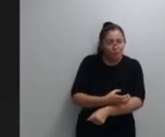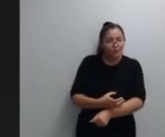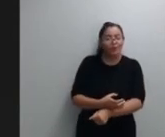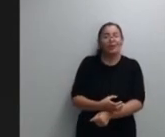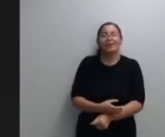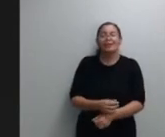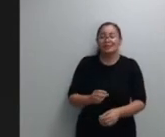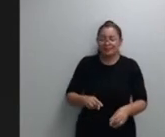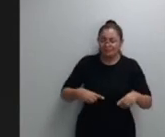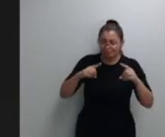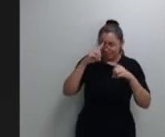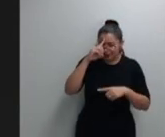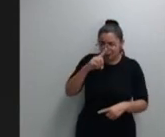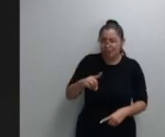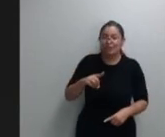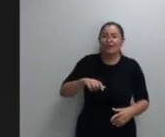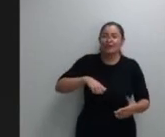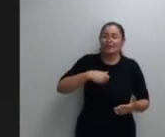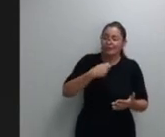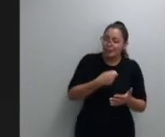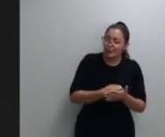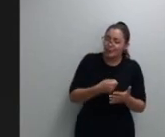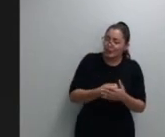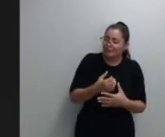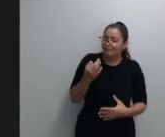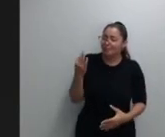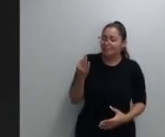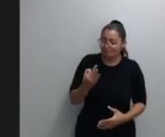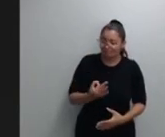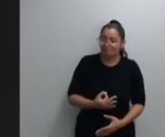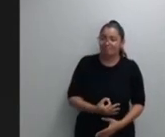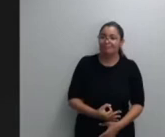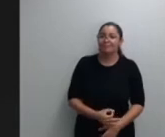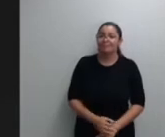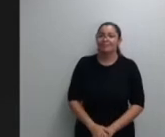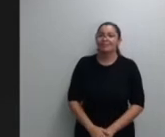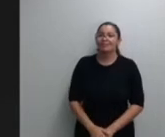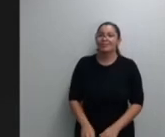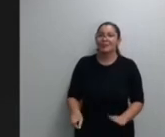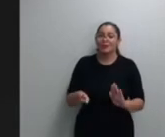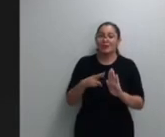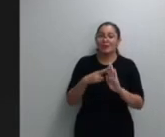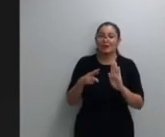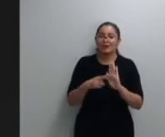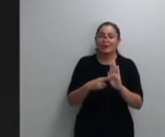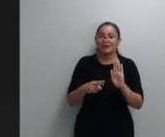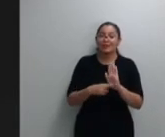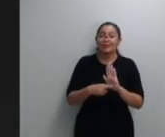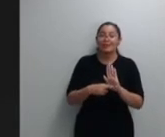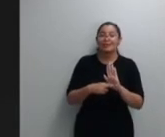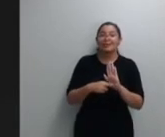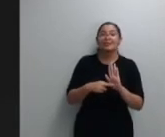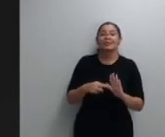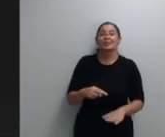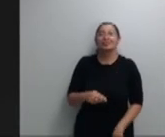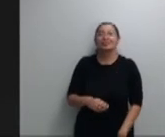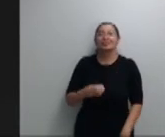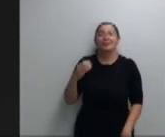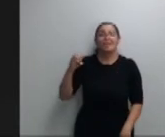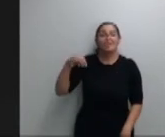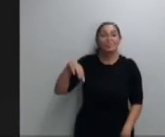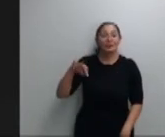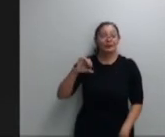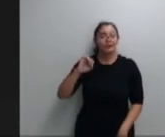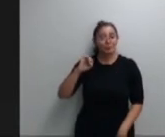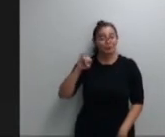determinações que foram colocadas através das resoluções do CNJ e também dos precedentes do judiciário